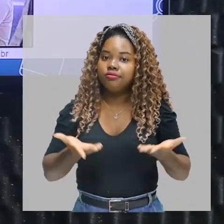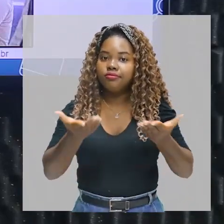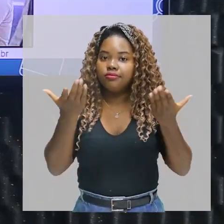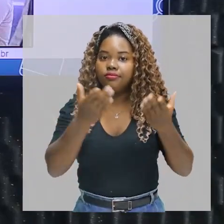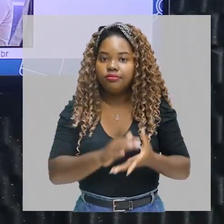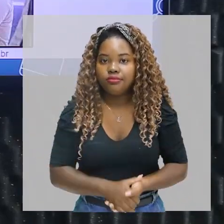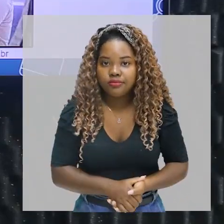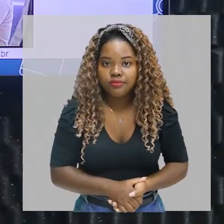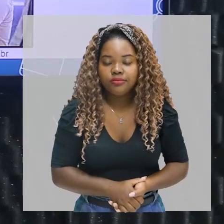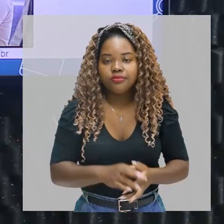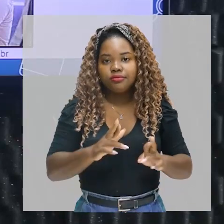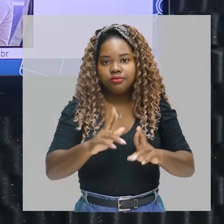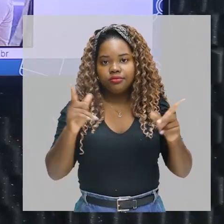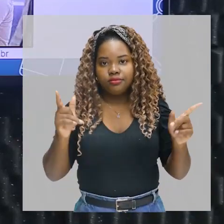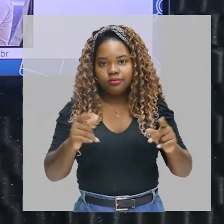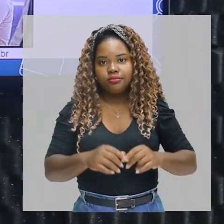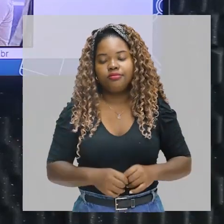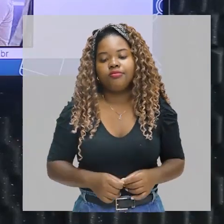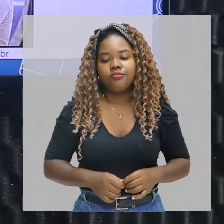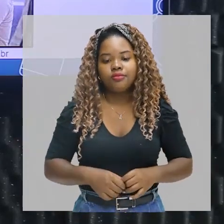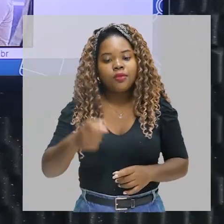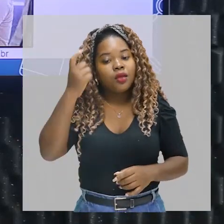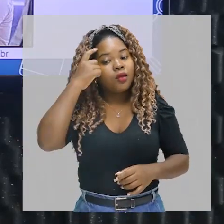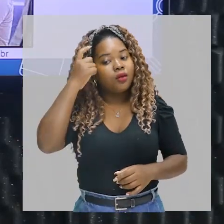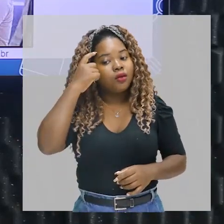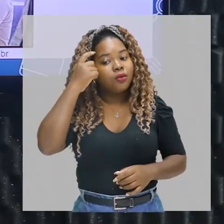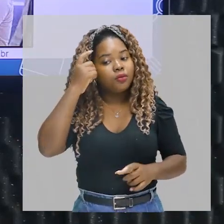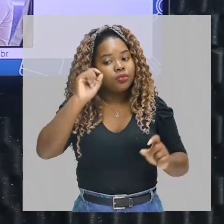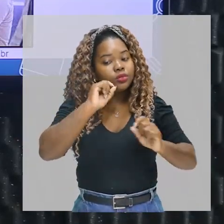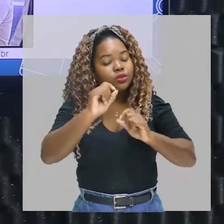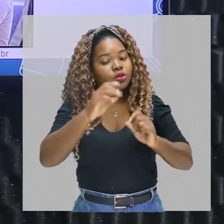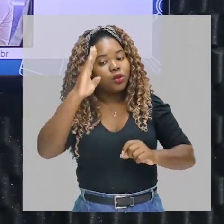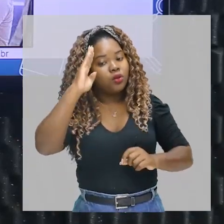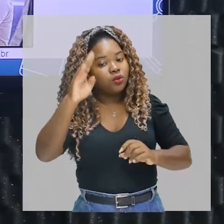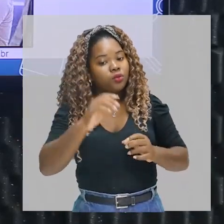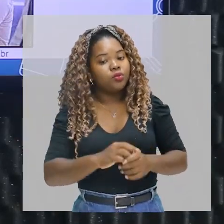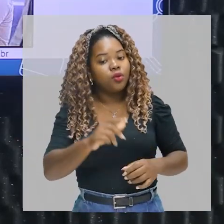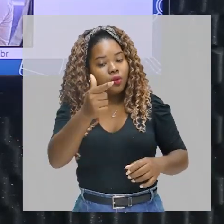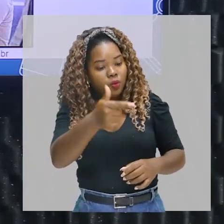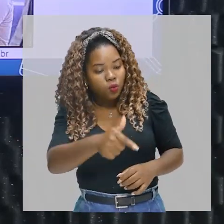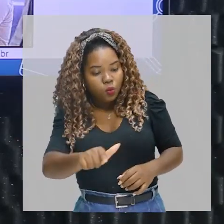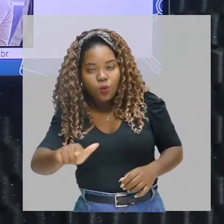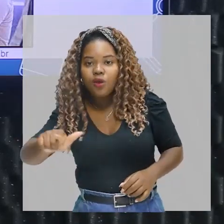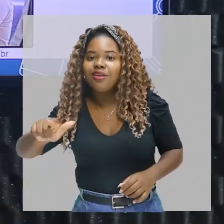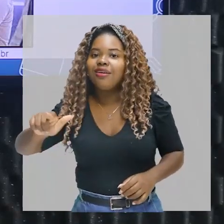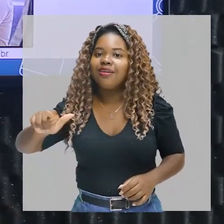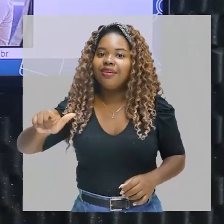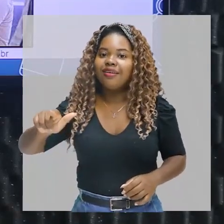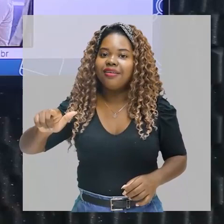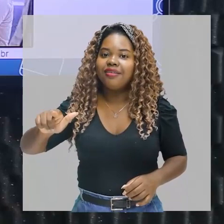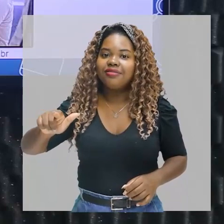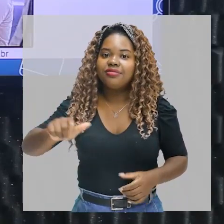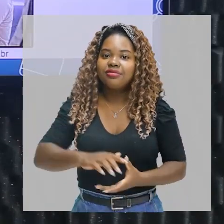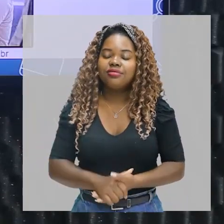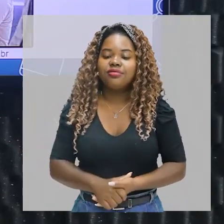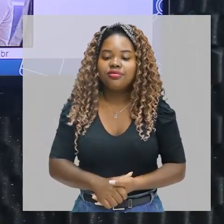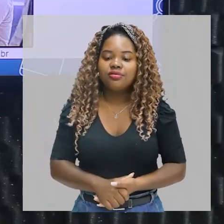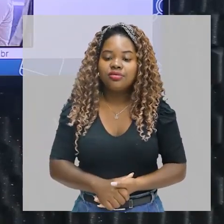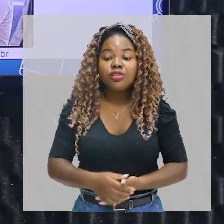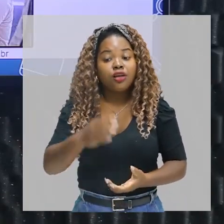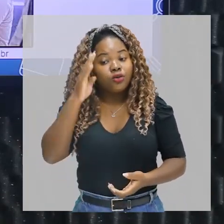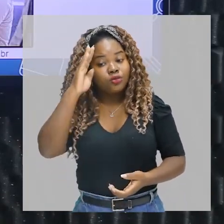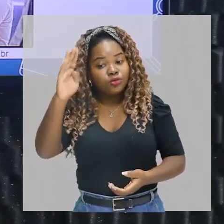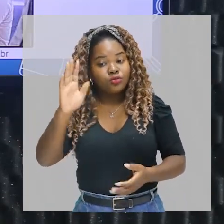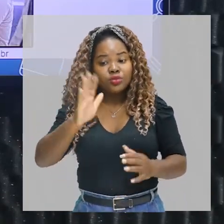estímulos que sejam diferentes. Eu penso que o princípio da continuidade é um